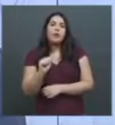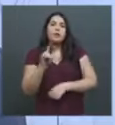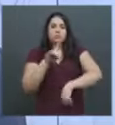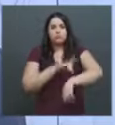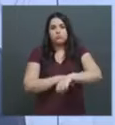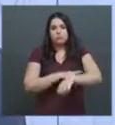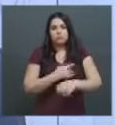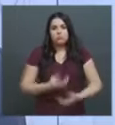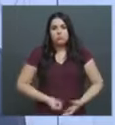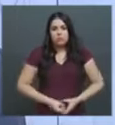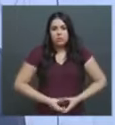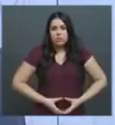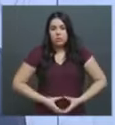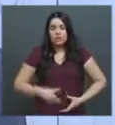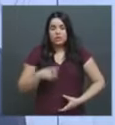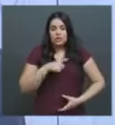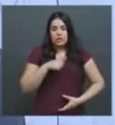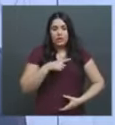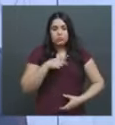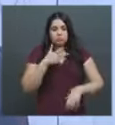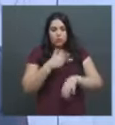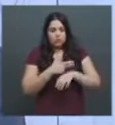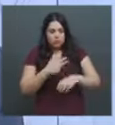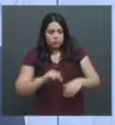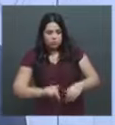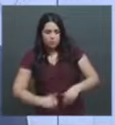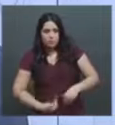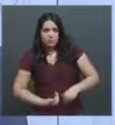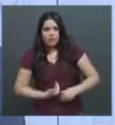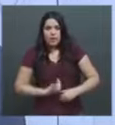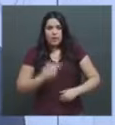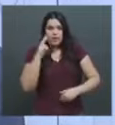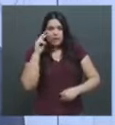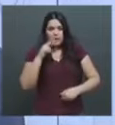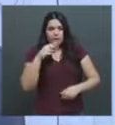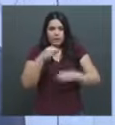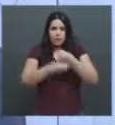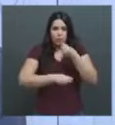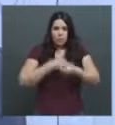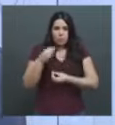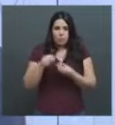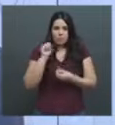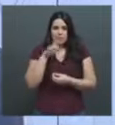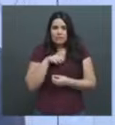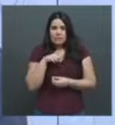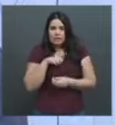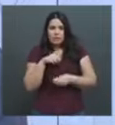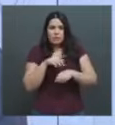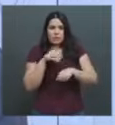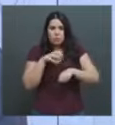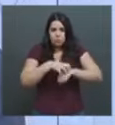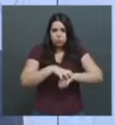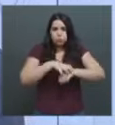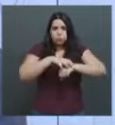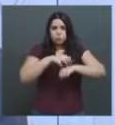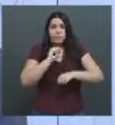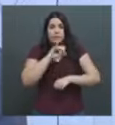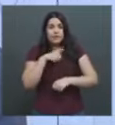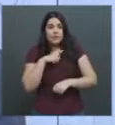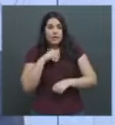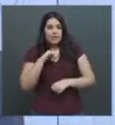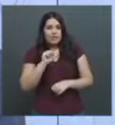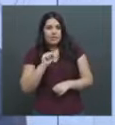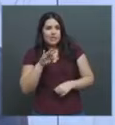endoscopia, a gente tem uma câmara interna que vê o revestimento da bexiga. Se tem inflamações, tem áreas de cistite, áreas